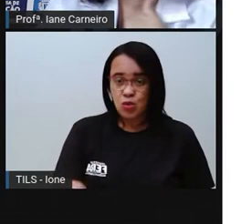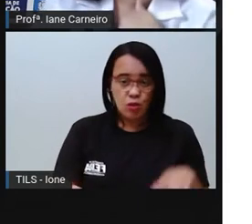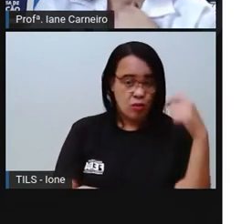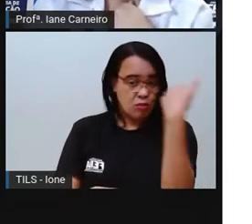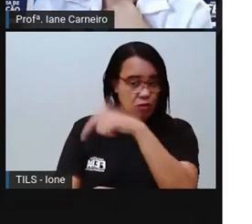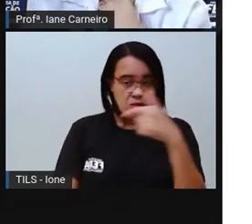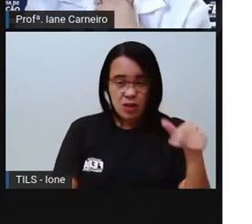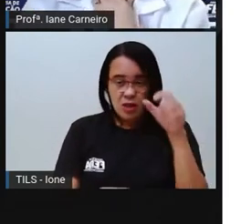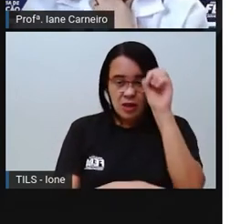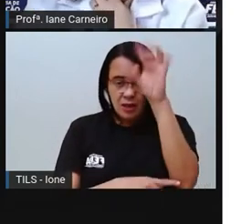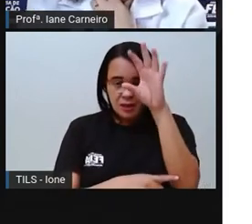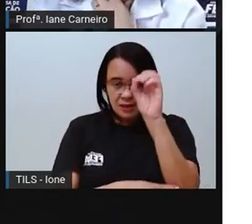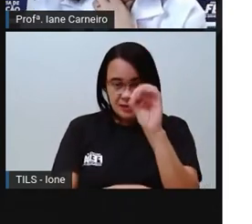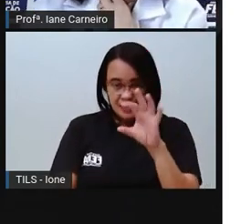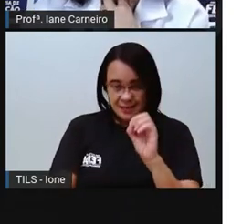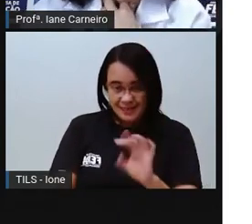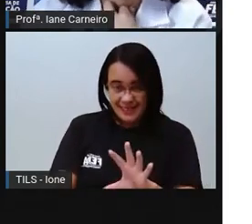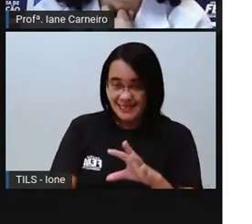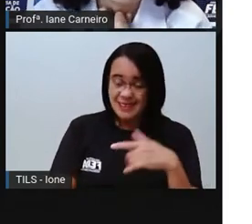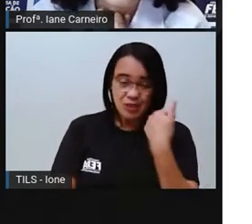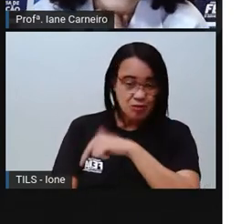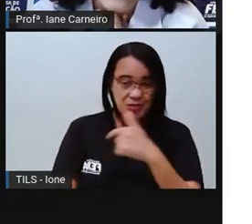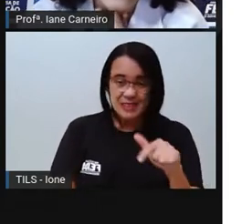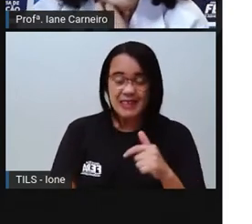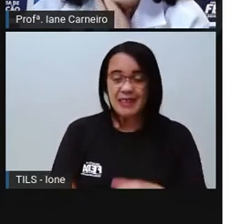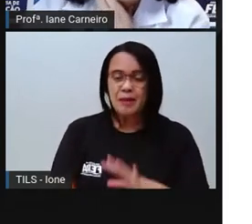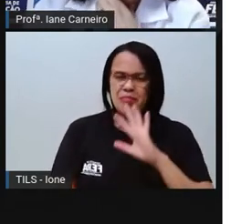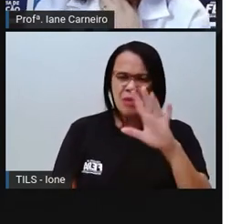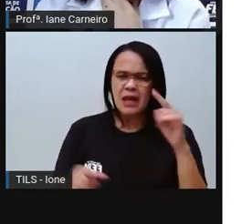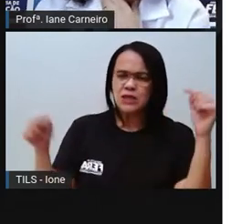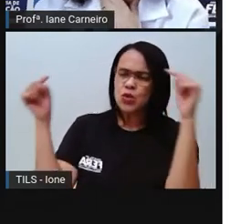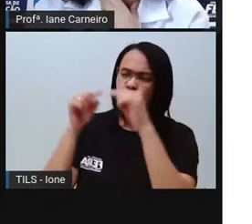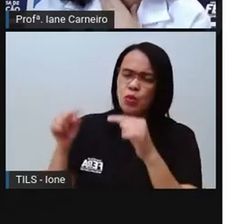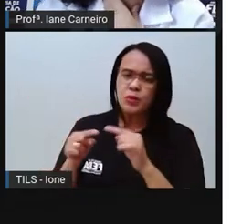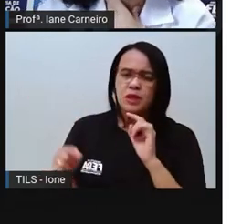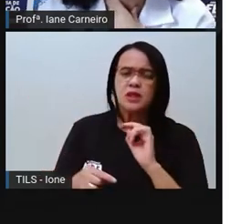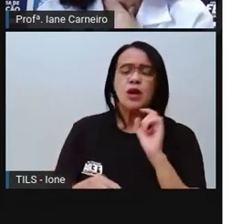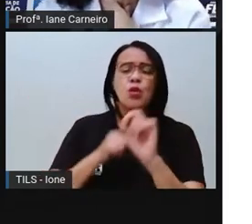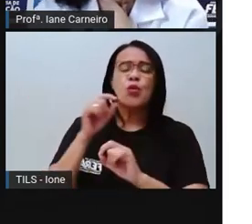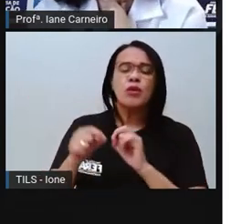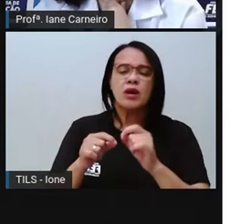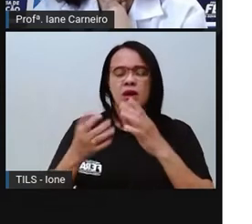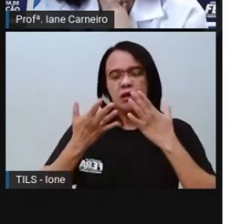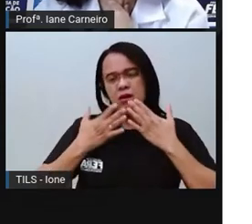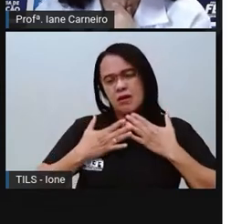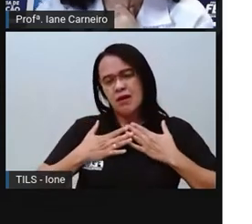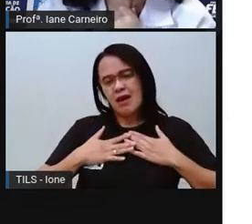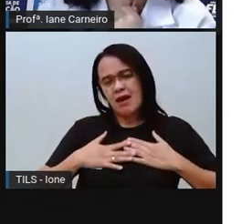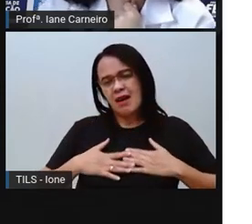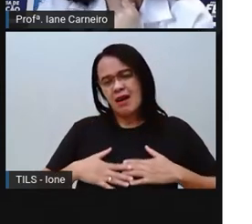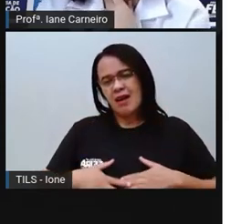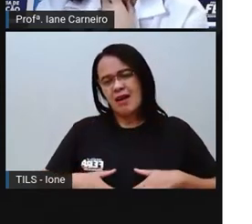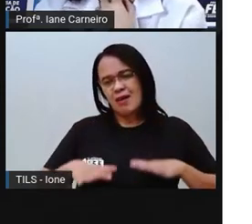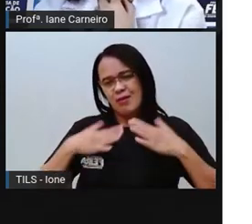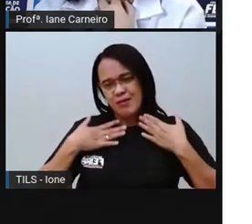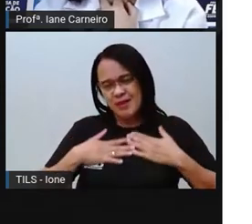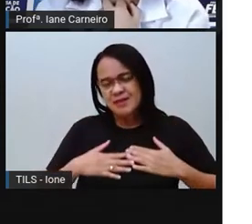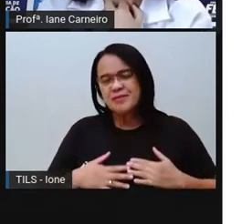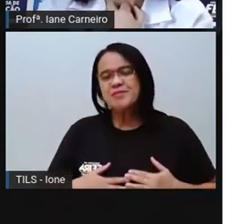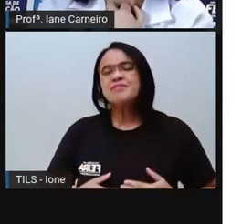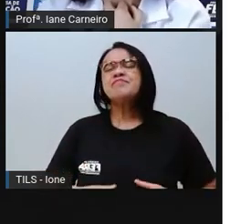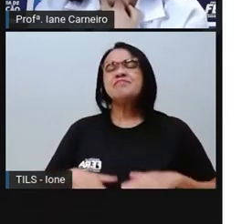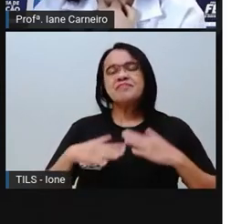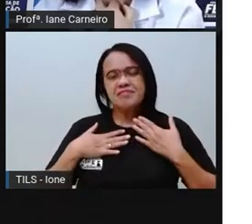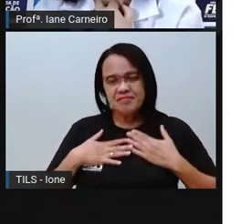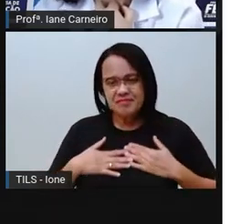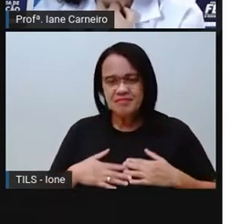sinaleira. O azul, né, ele representa a calma, a tranquilidade. Quando a gente mistura as duas